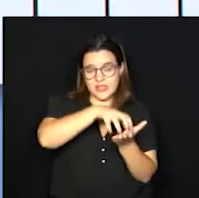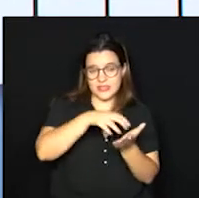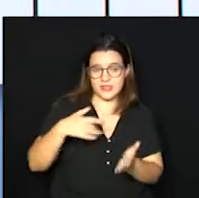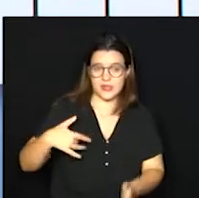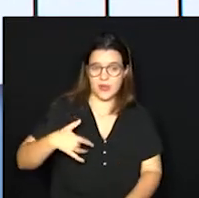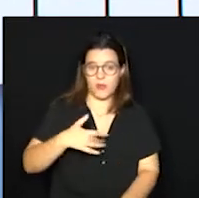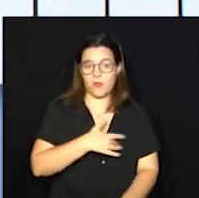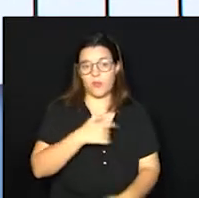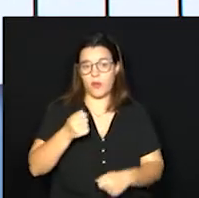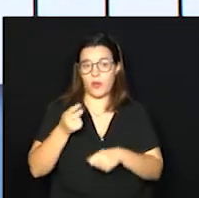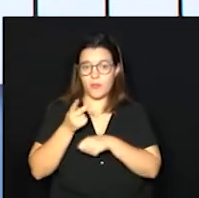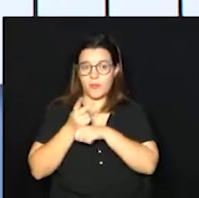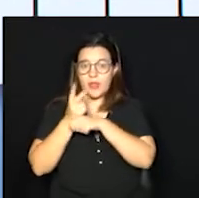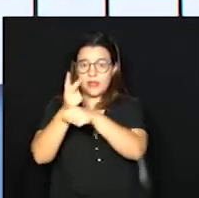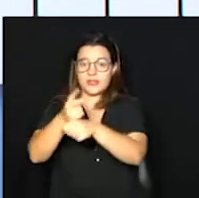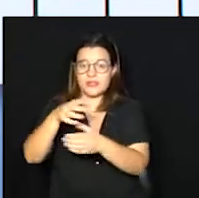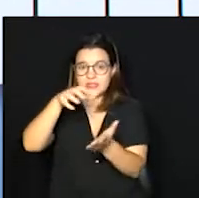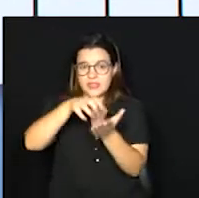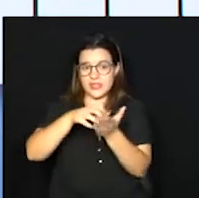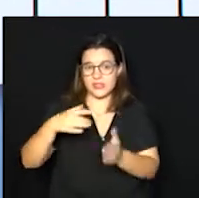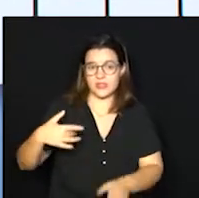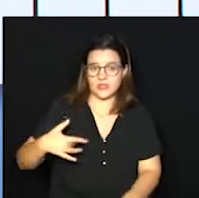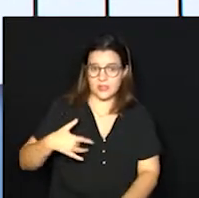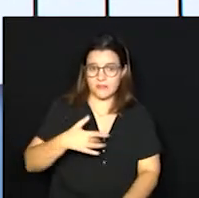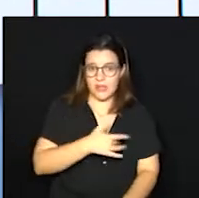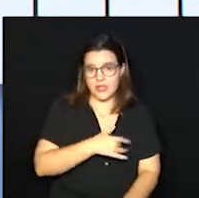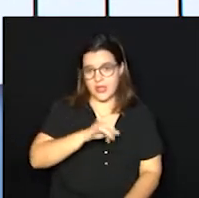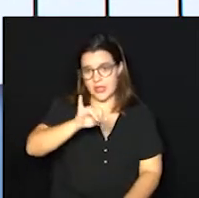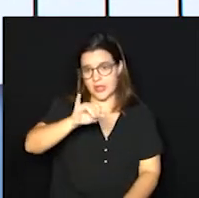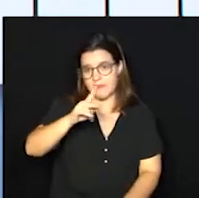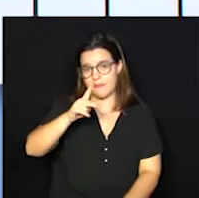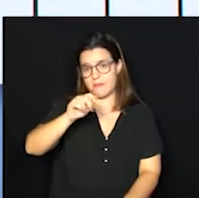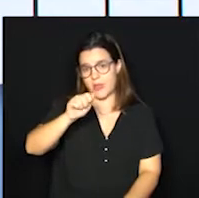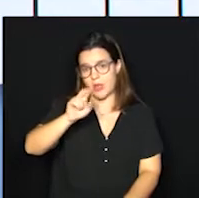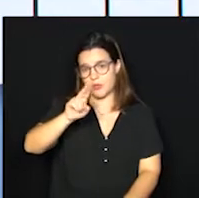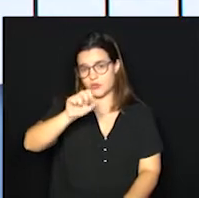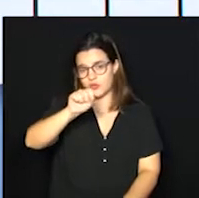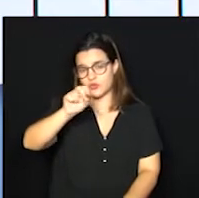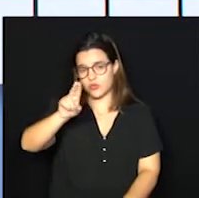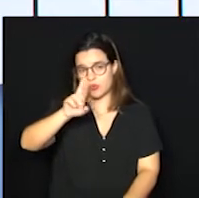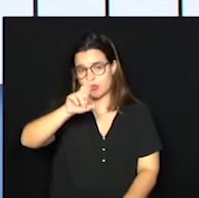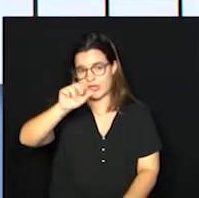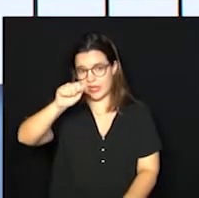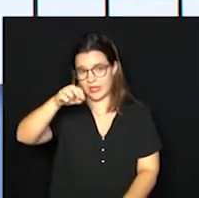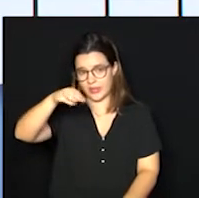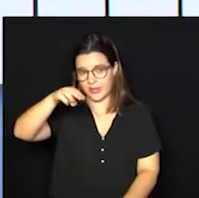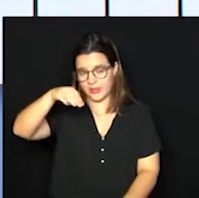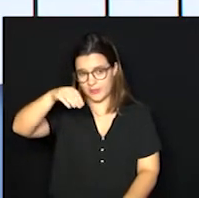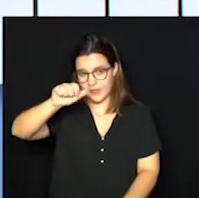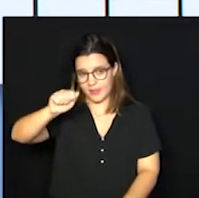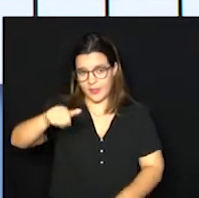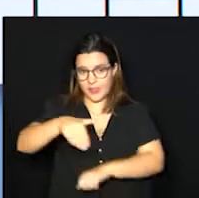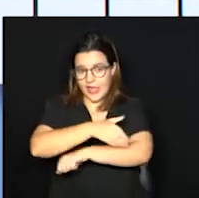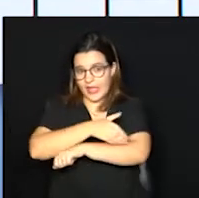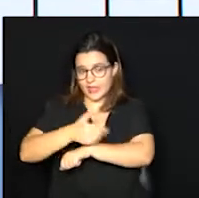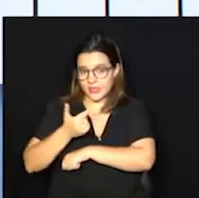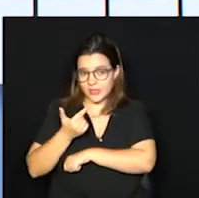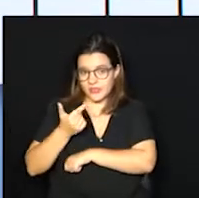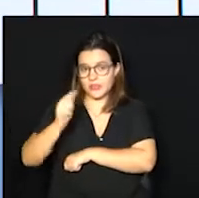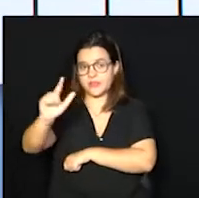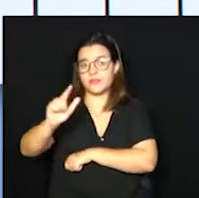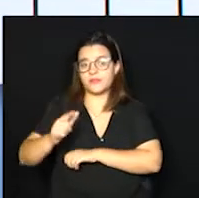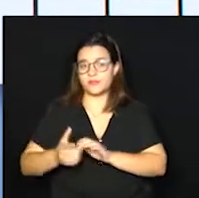pode procurar o Centro de Saúde do Ipauçurama, que fica na Avenida Márcio Egídio de Souza